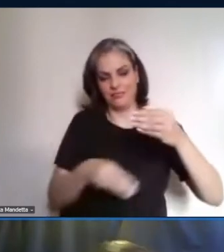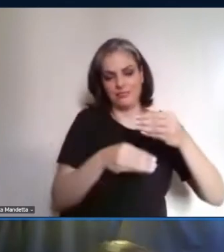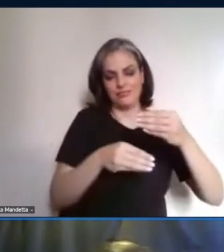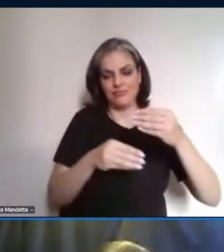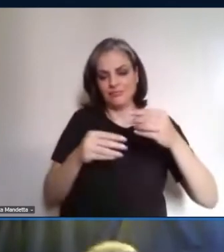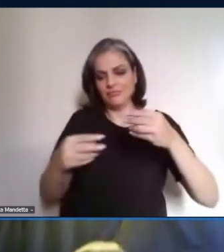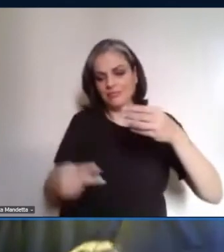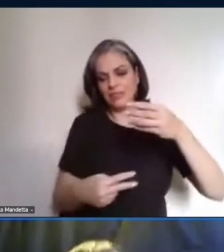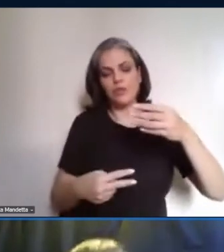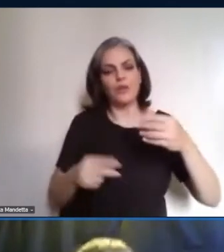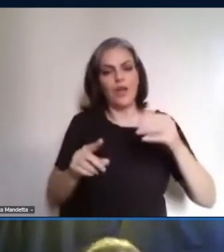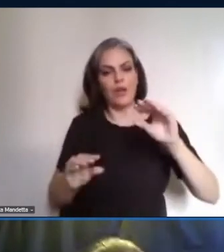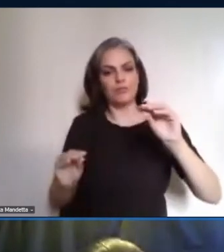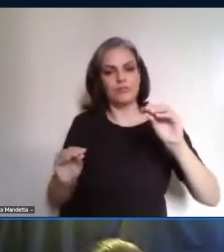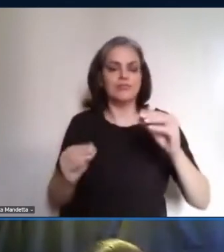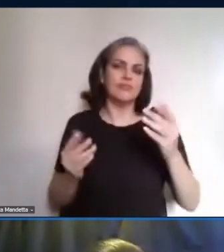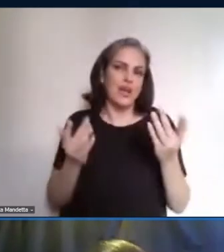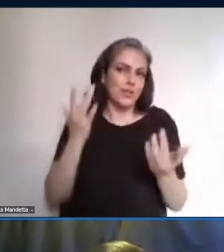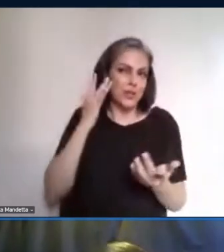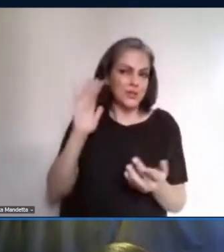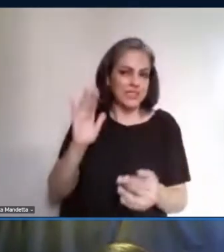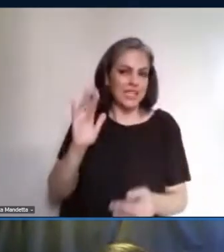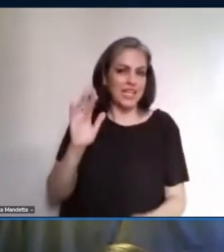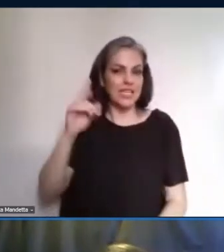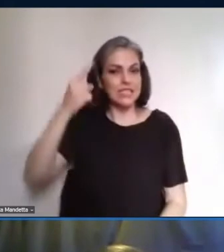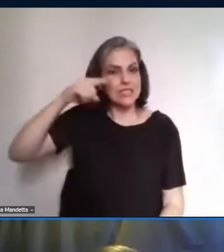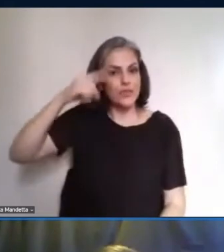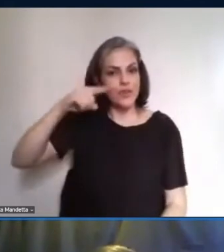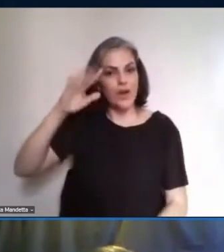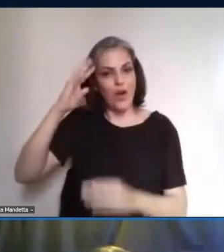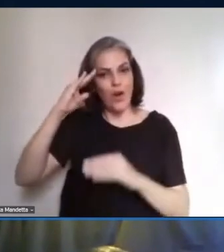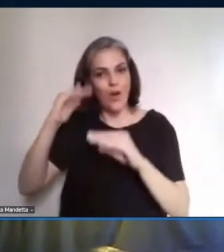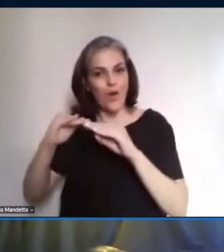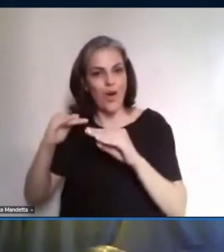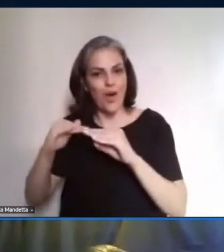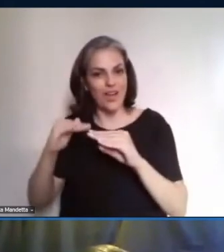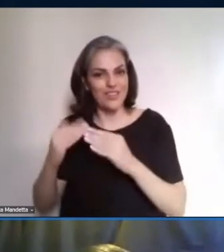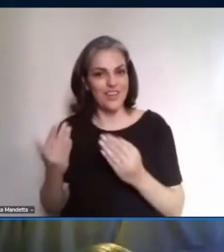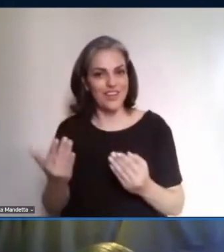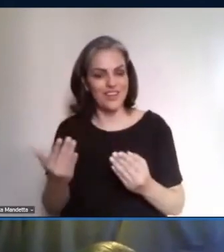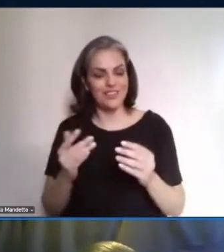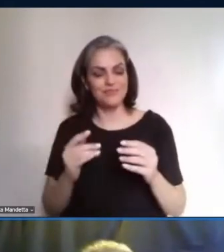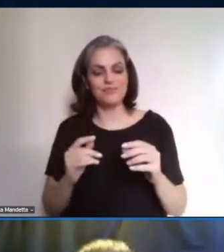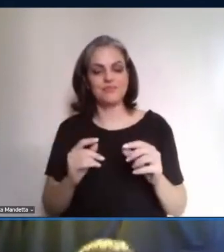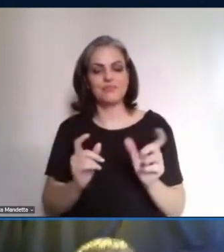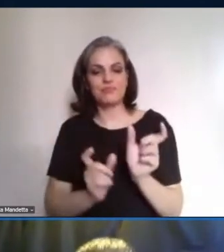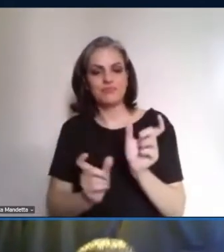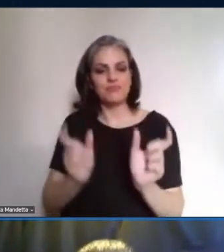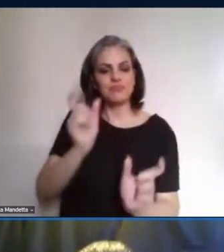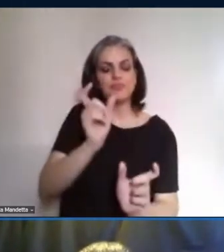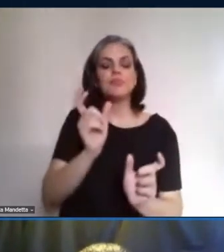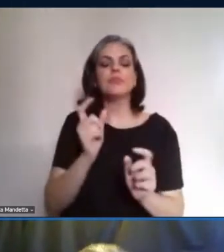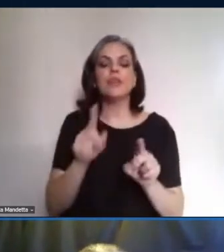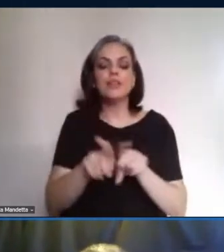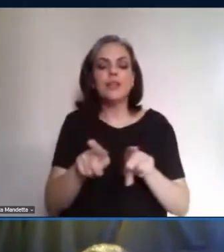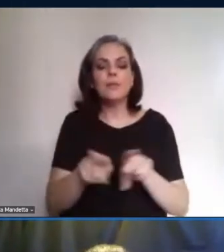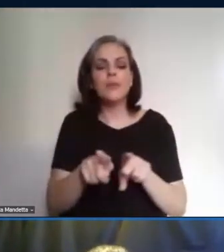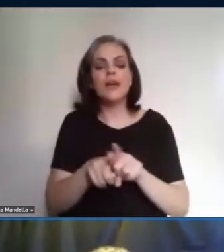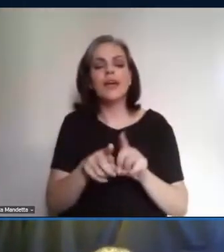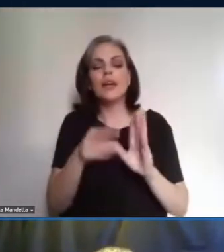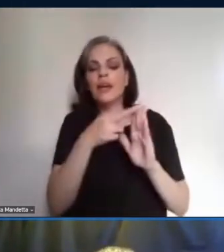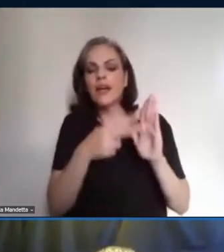assunto, não sei se a senhora vai concordar, e acho importante também a questão dos requisitos,